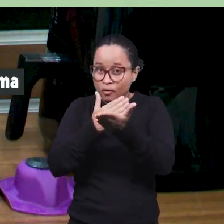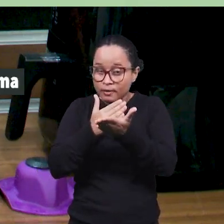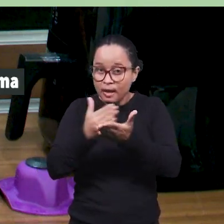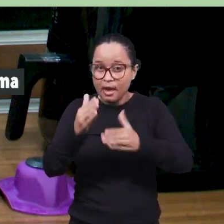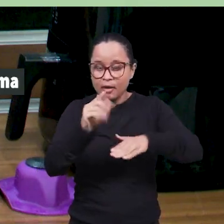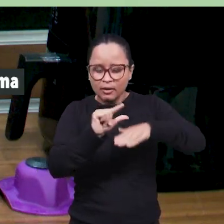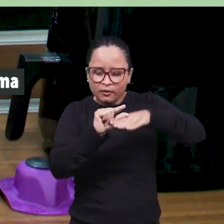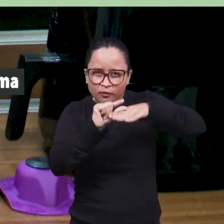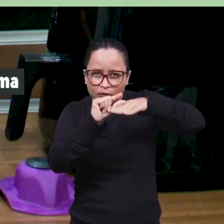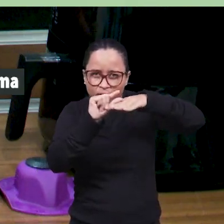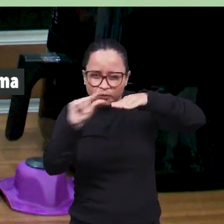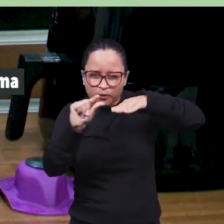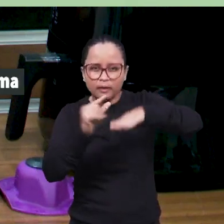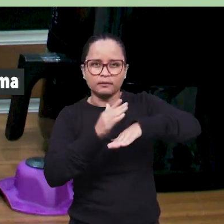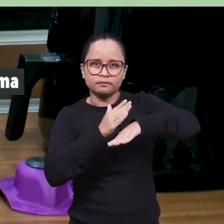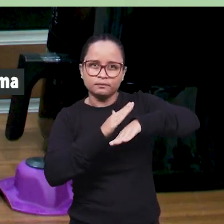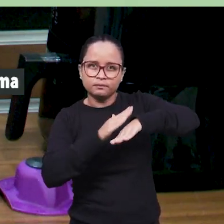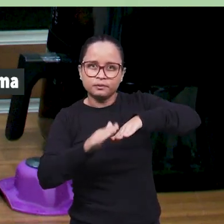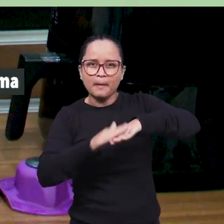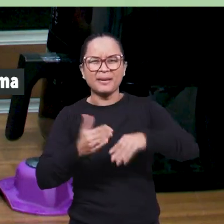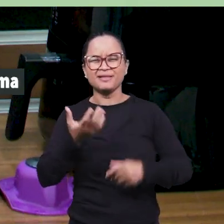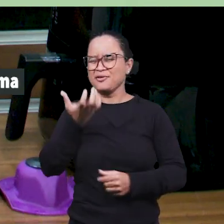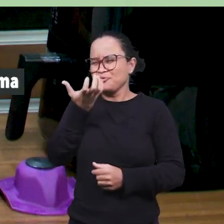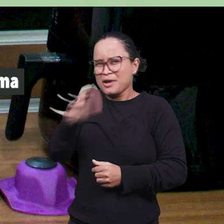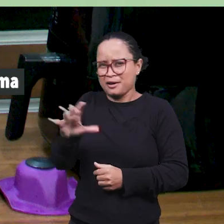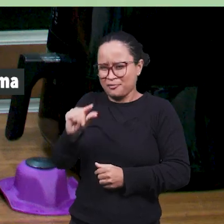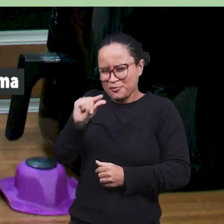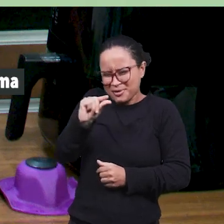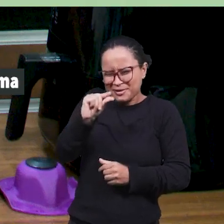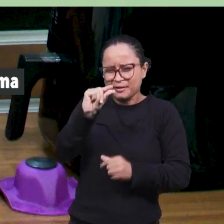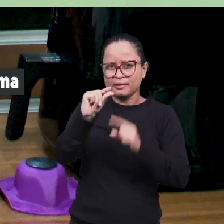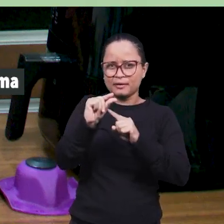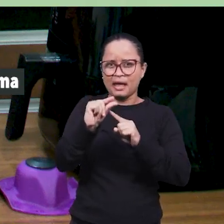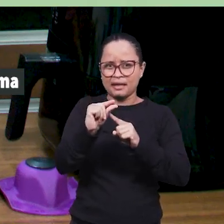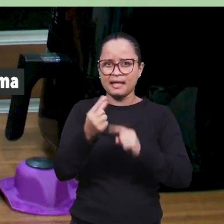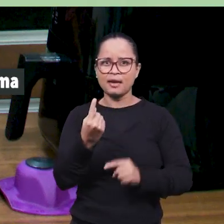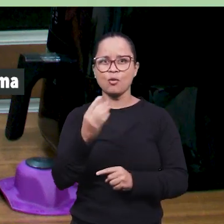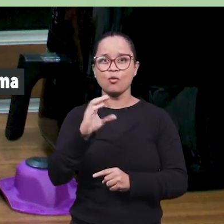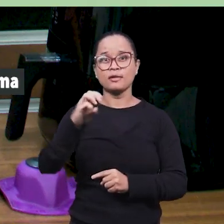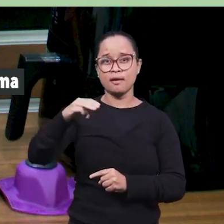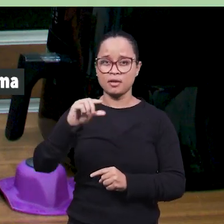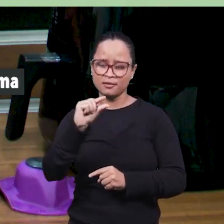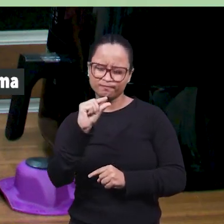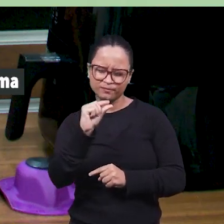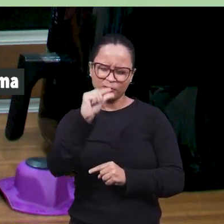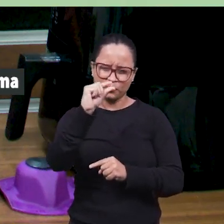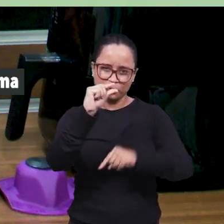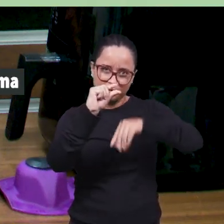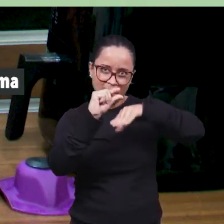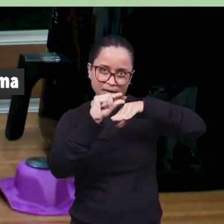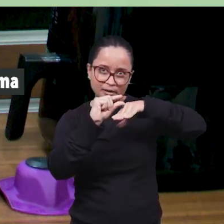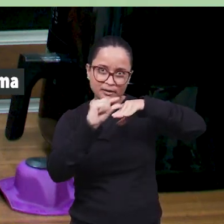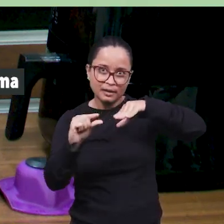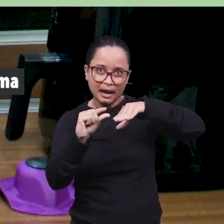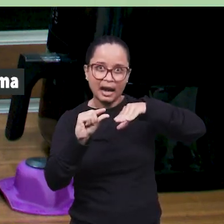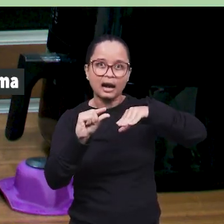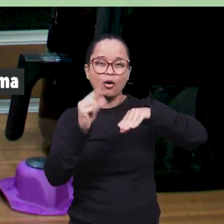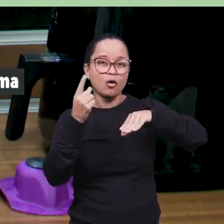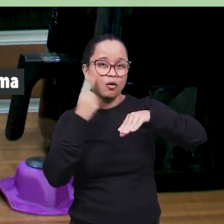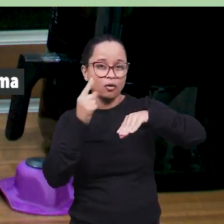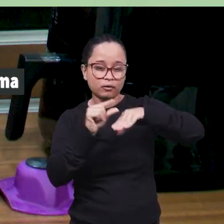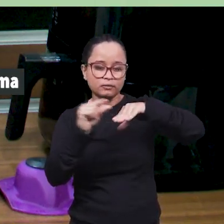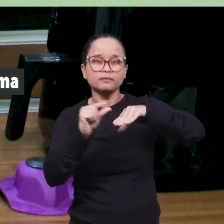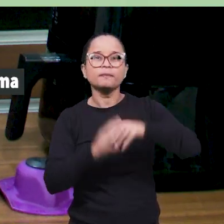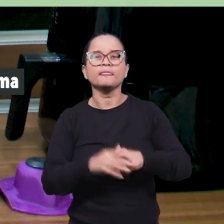mais fininha, mas eu não quero, eu quero ela 1 centímetro. Então eu puxei um